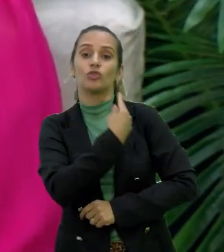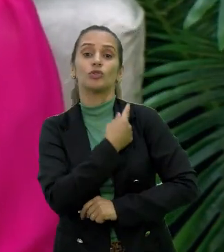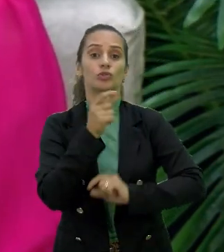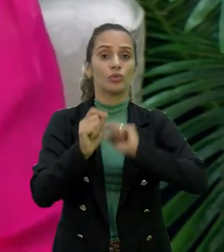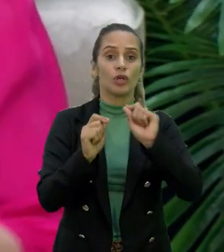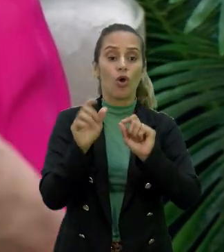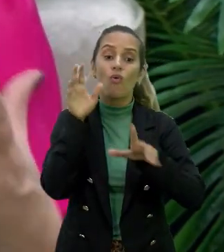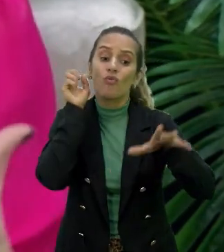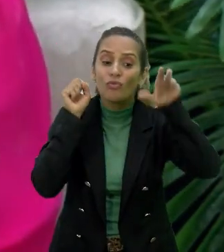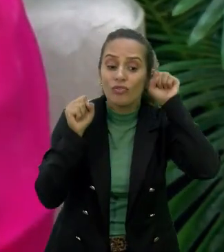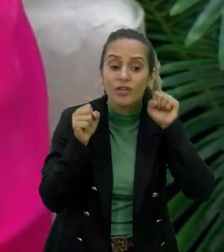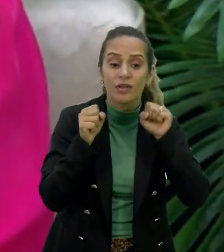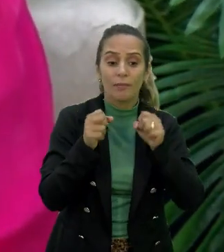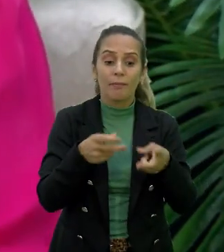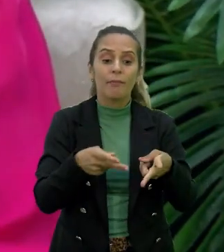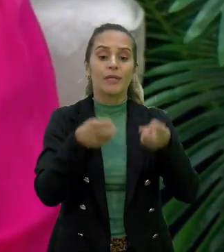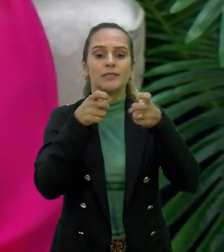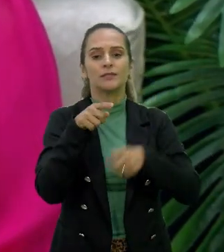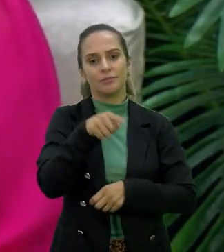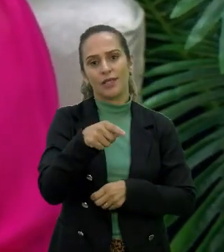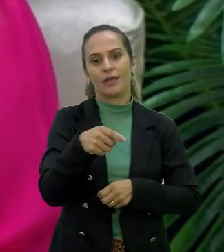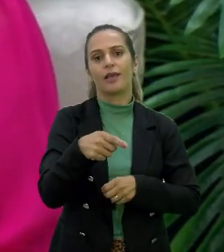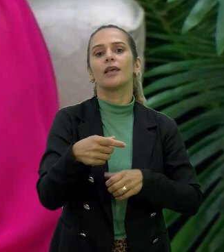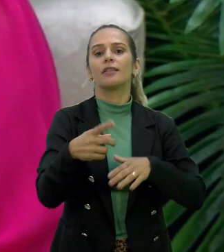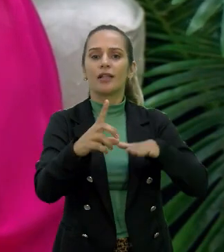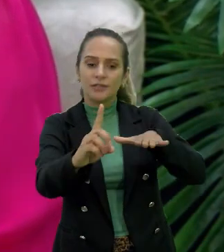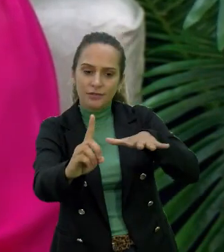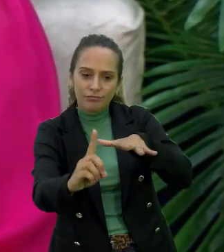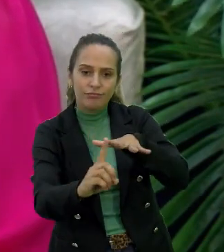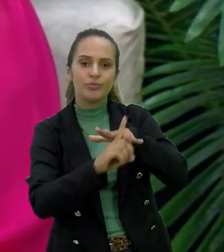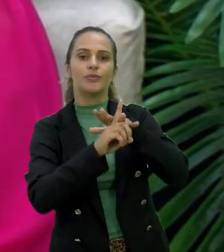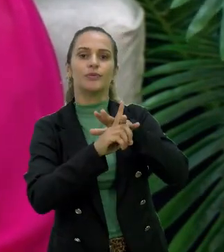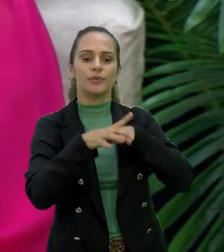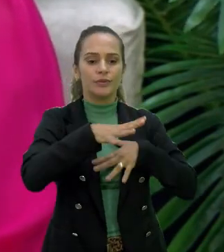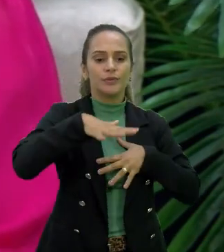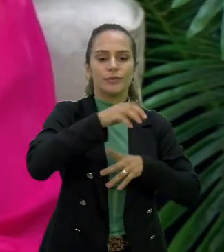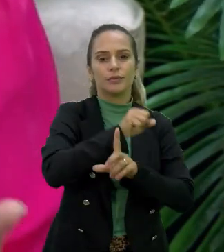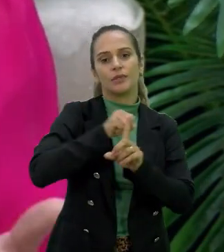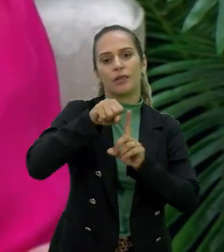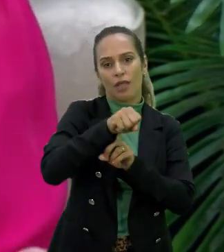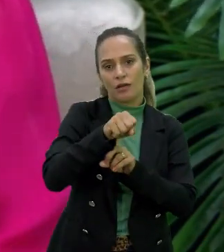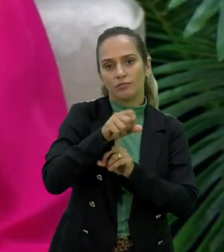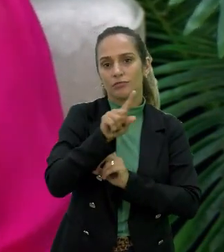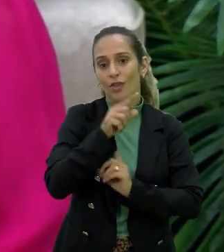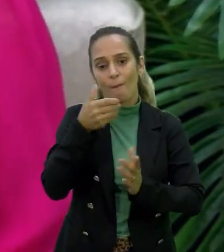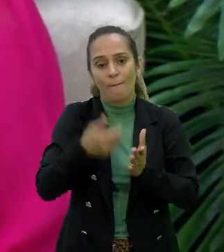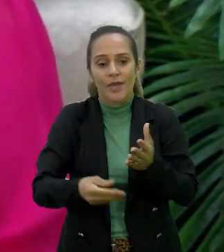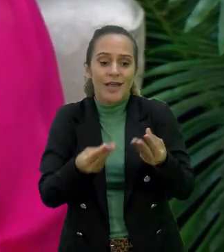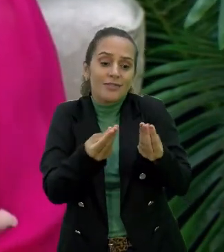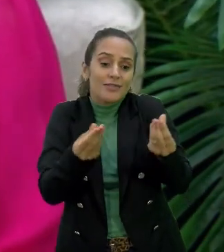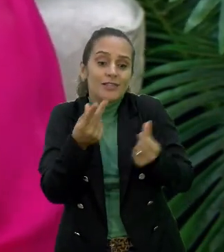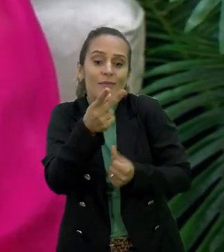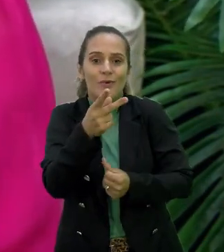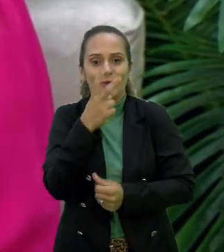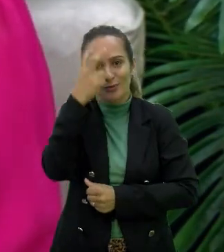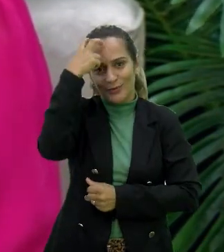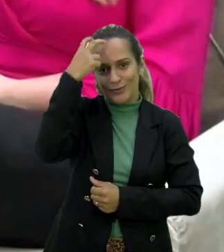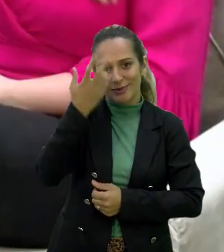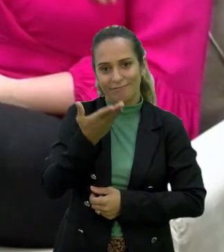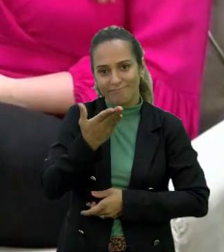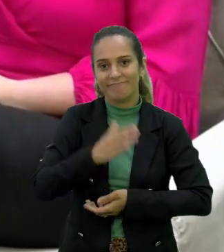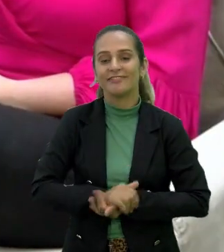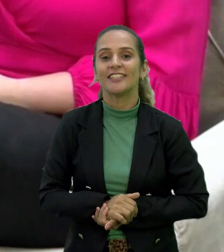ouvir os ver o que que eles querem e vamos inserir na sociedade de uma forma sem fazer com que eles percam a essência da cultura deles